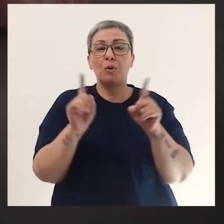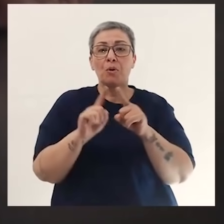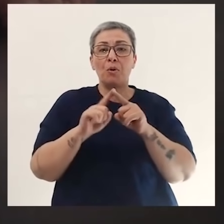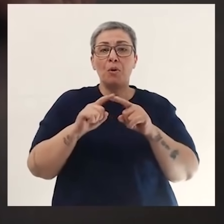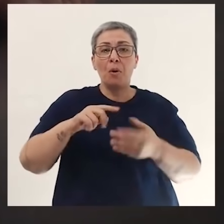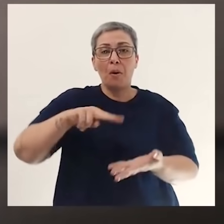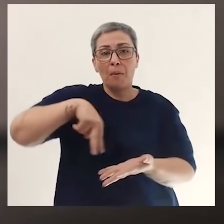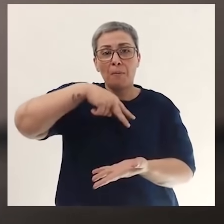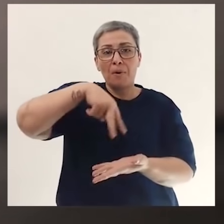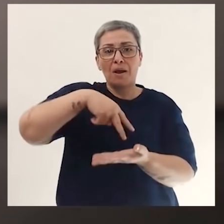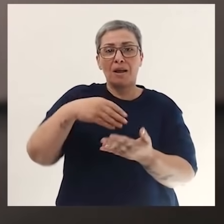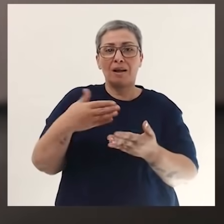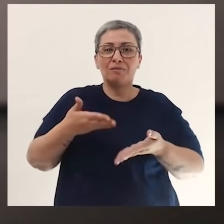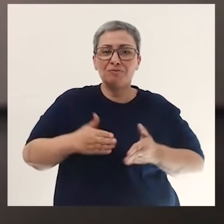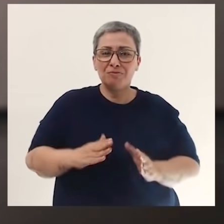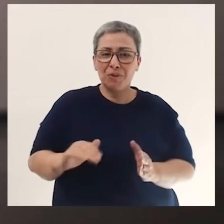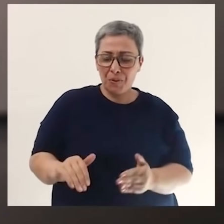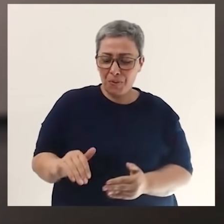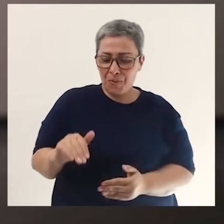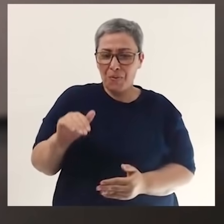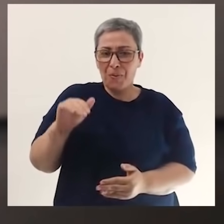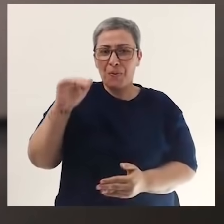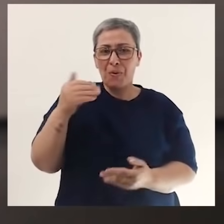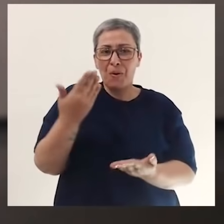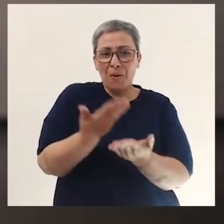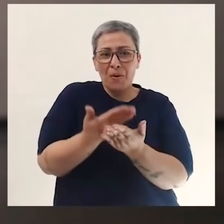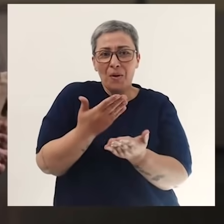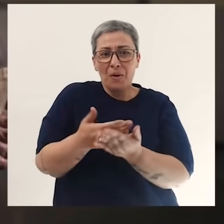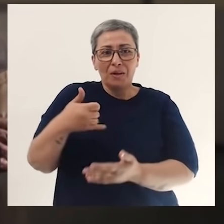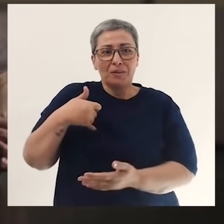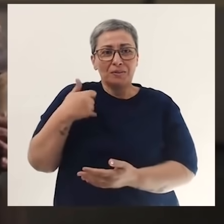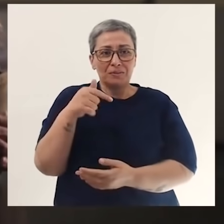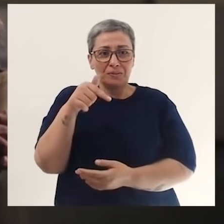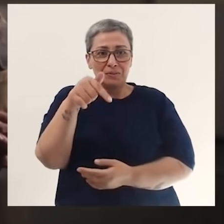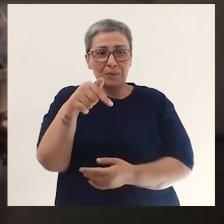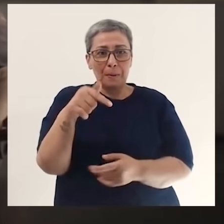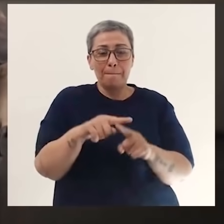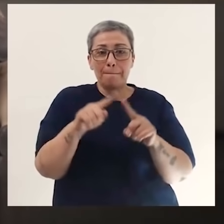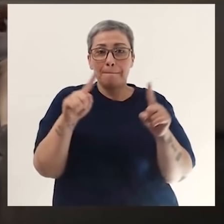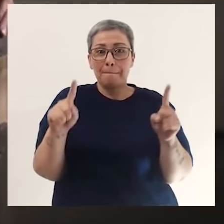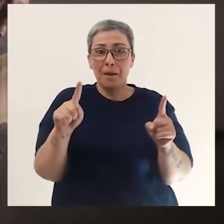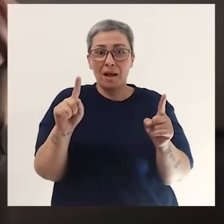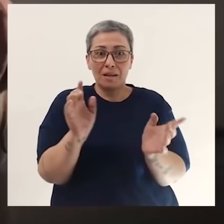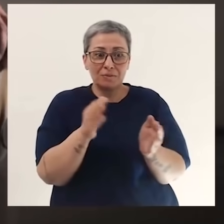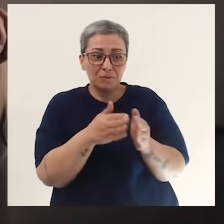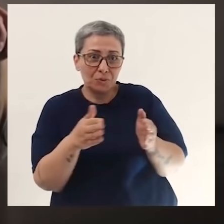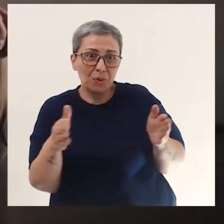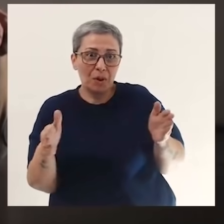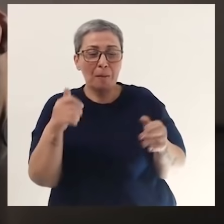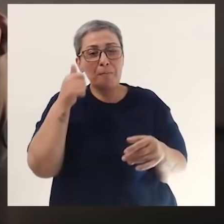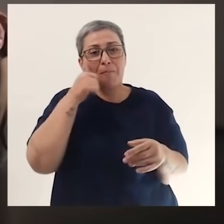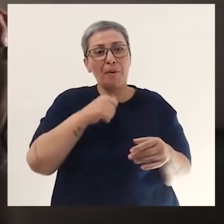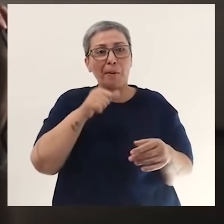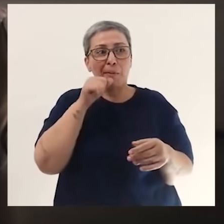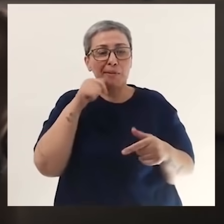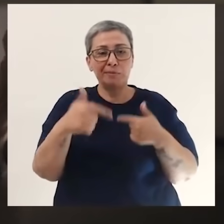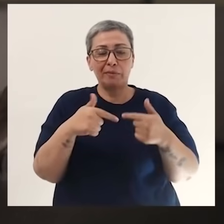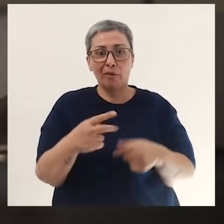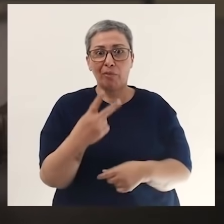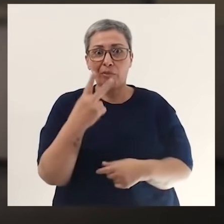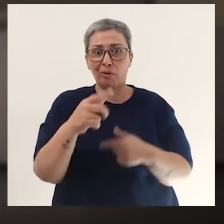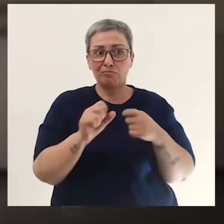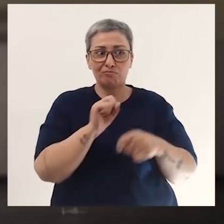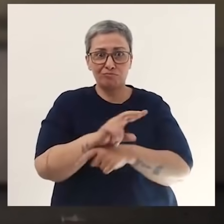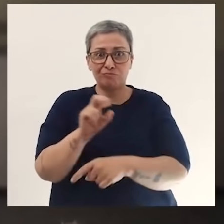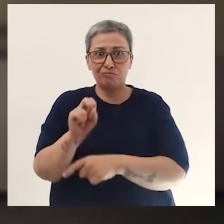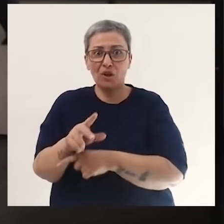pequeno. Fiz minhas primeiras aulas aos 7 anos. Mas como na época minha mãe trabalhava em 2 empregos e minha avó